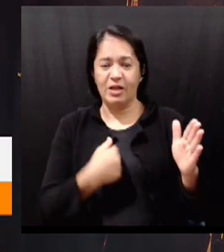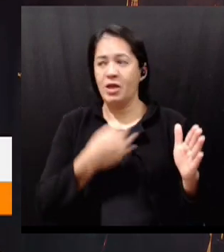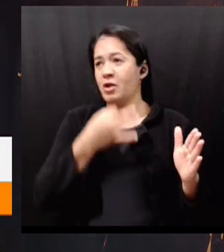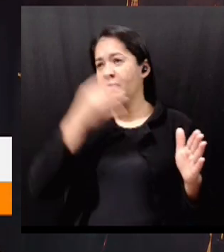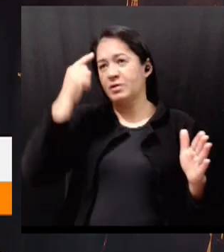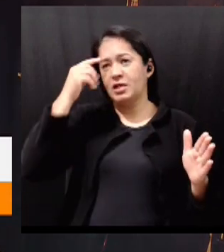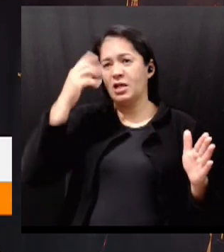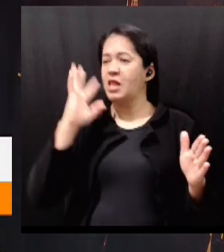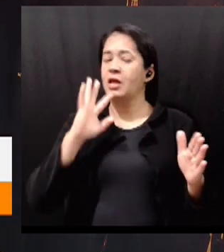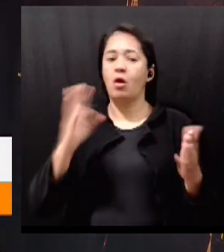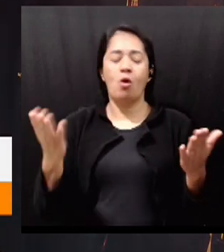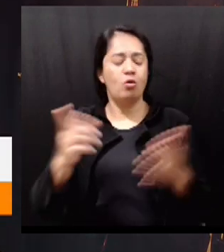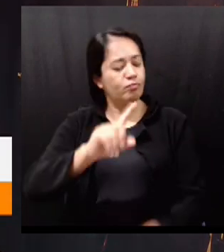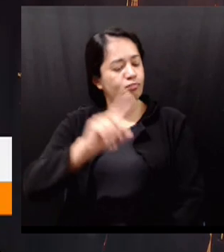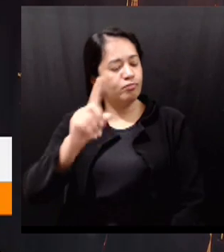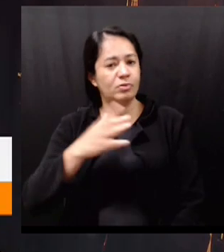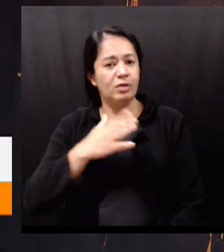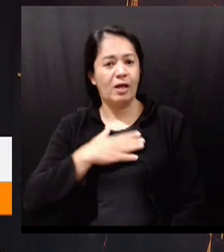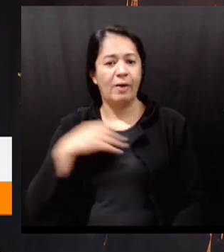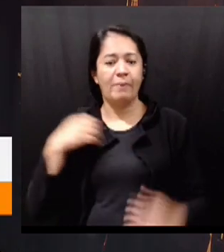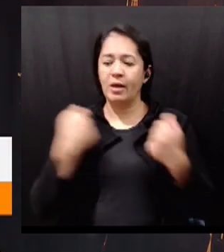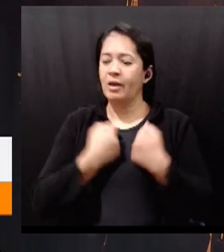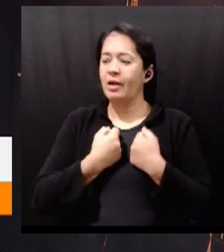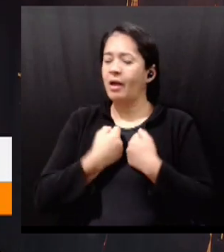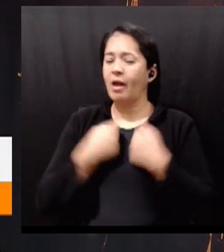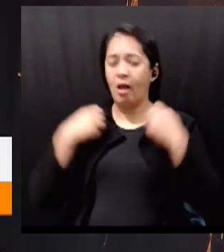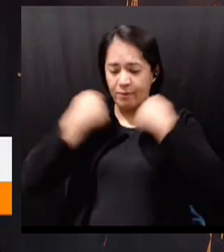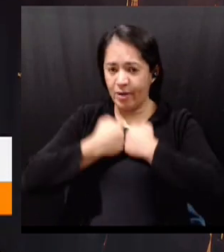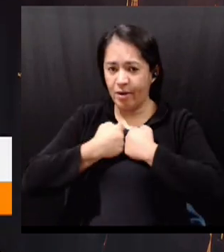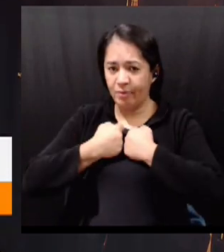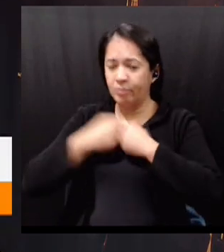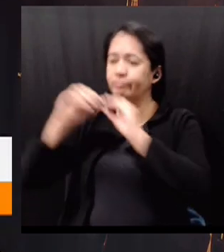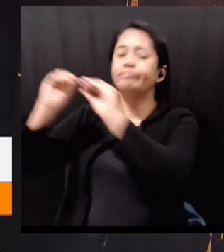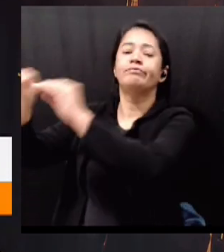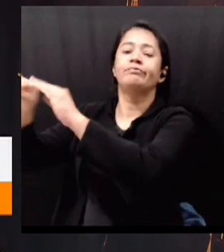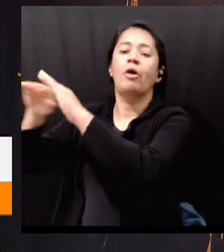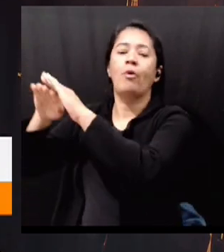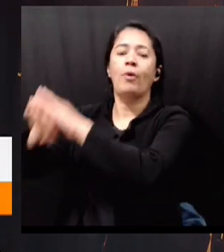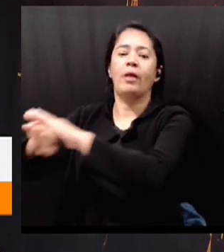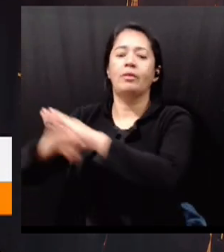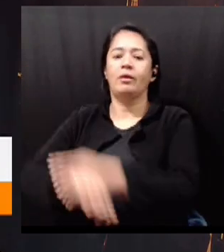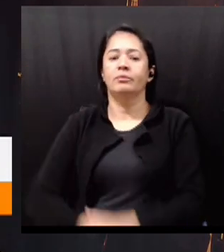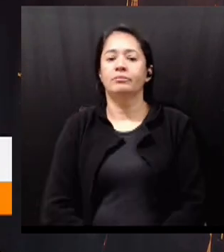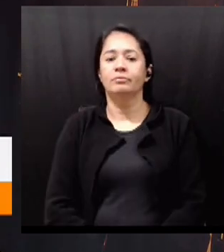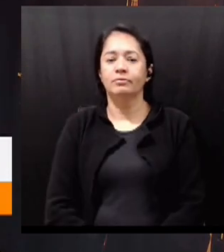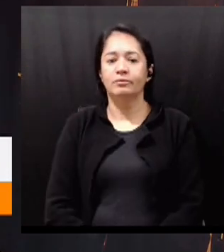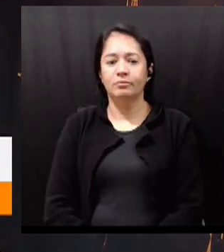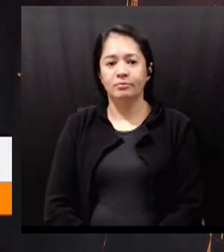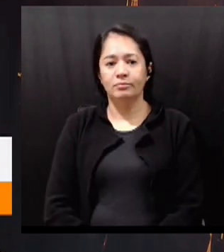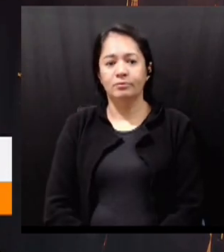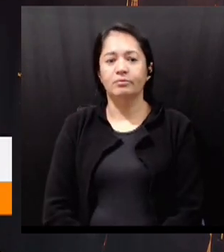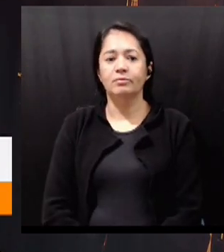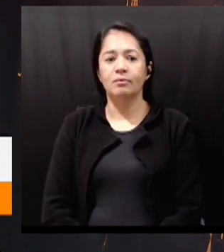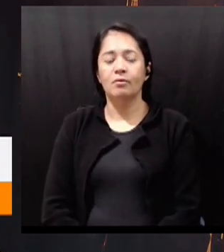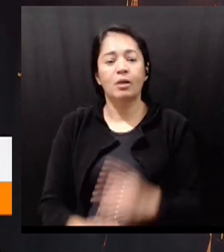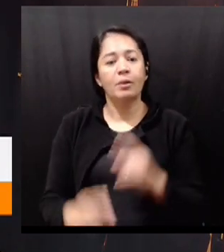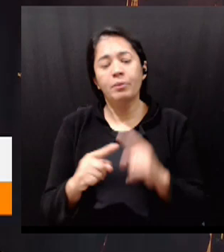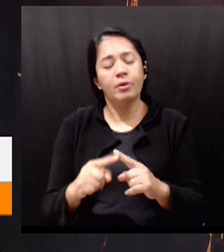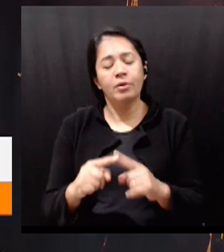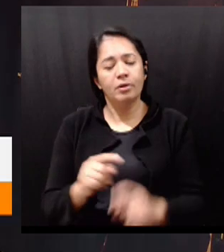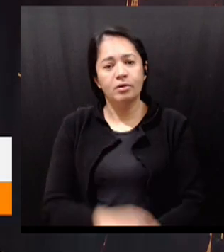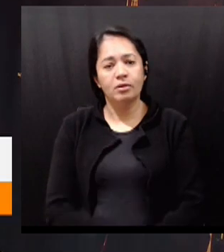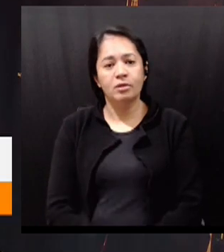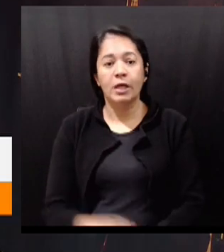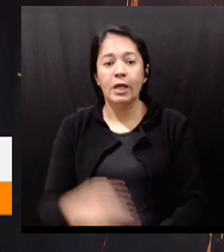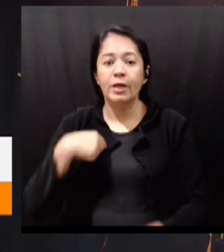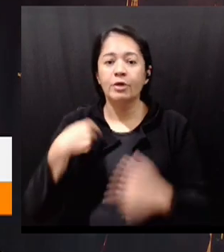hoje a minha capa, eu já falei a semana passada e repito, a minha capa está guardada lá, bem no fundo do baú, por quê? Porque eu preciso pedir ajuda